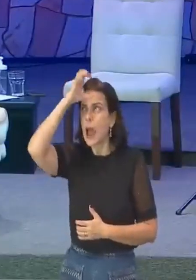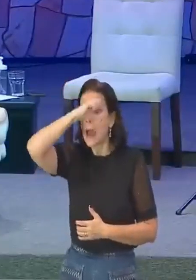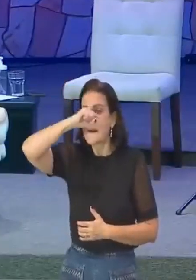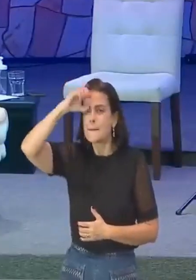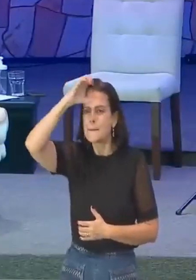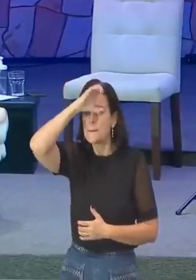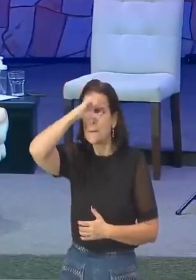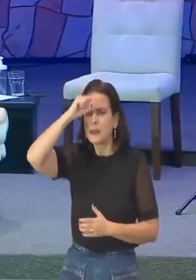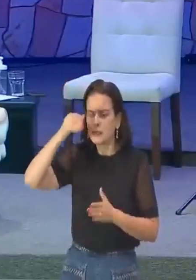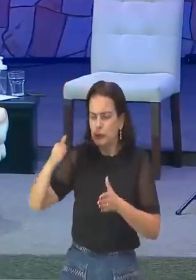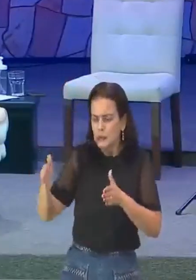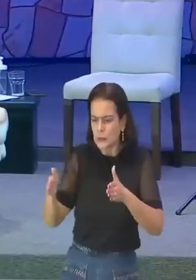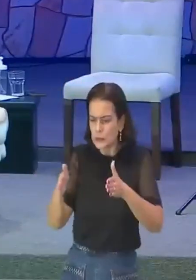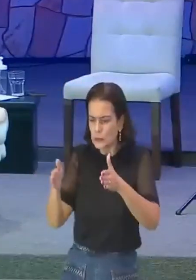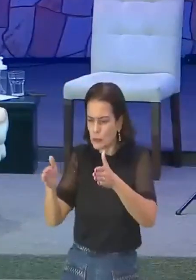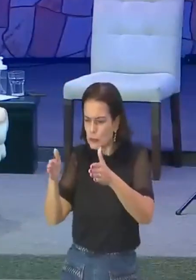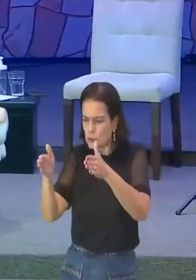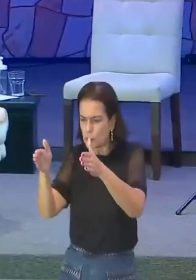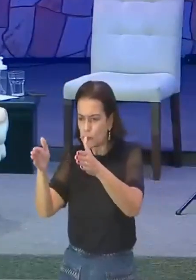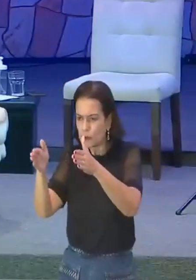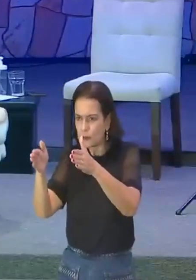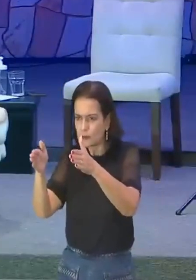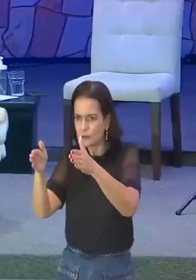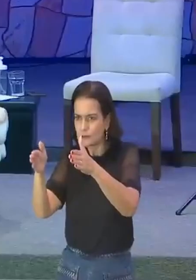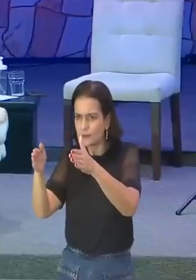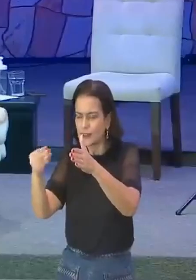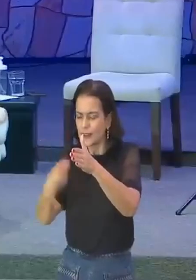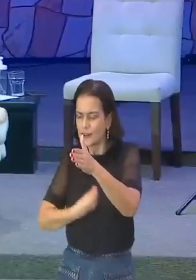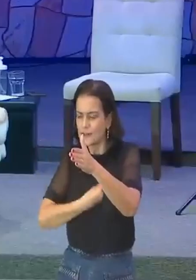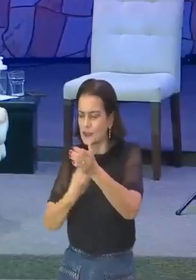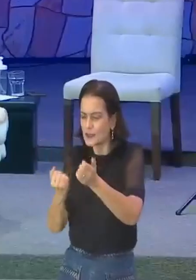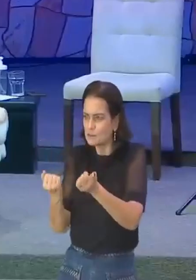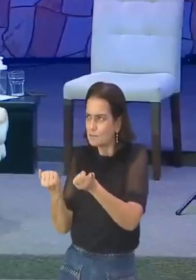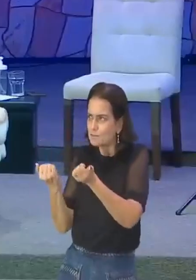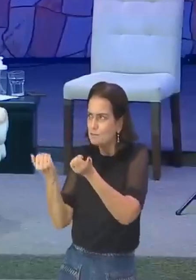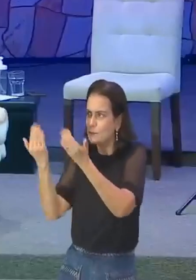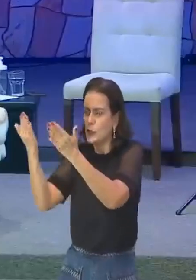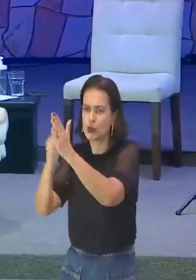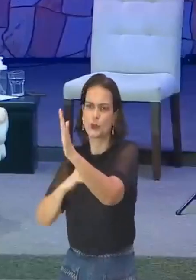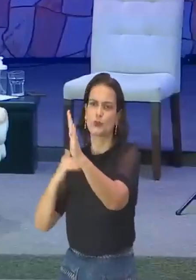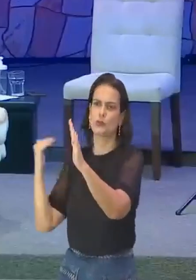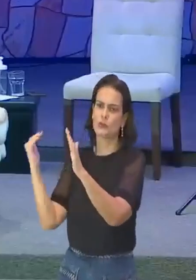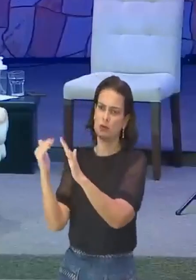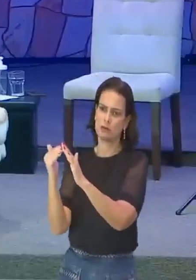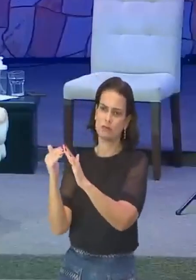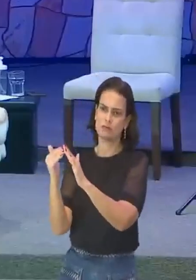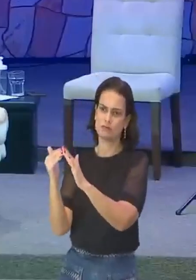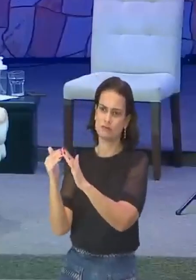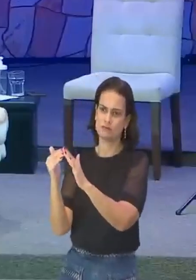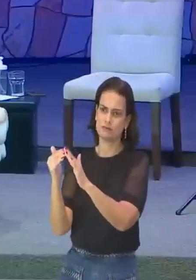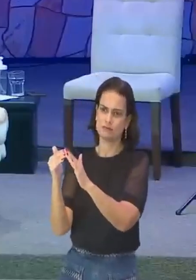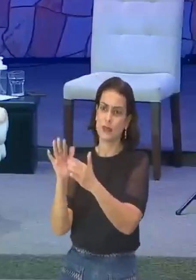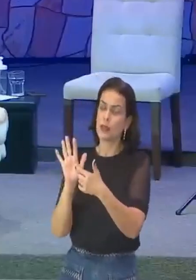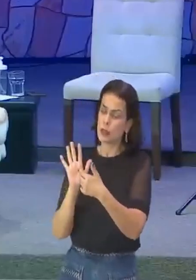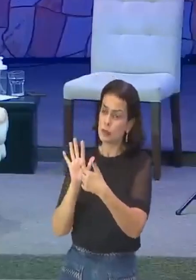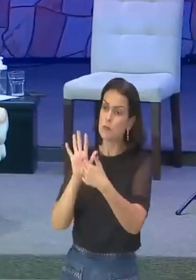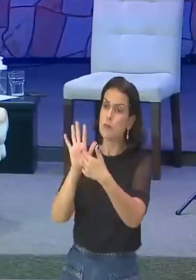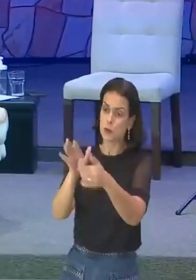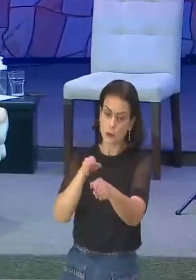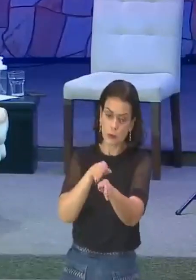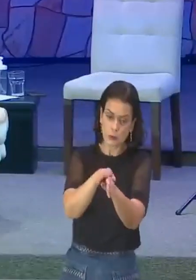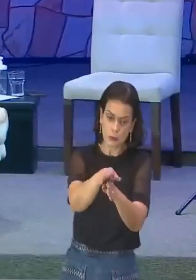a trilhar um caminho de entrega total e de indicação ao seu